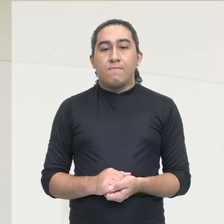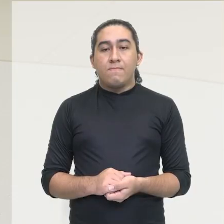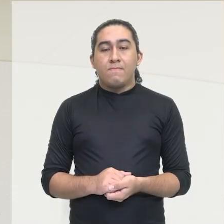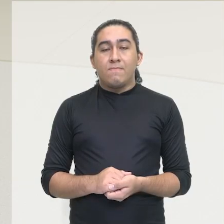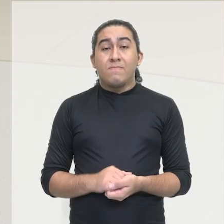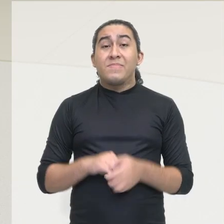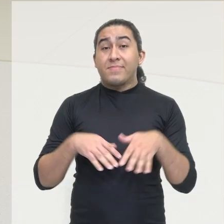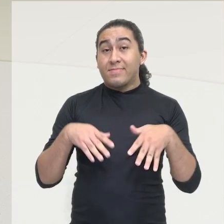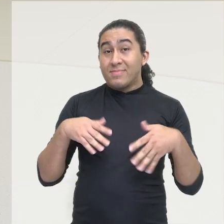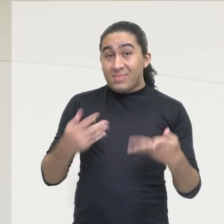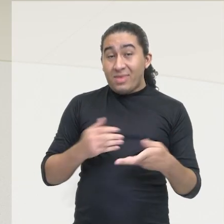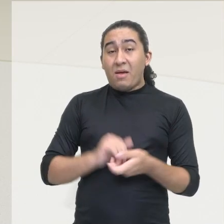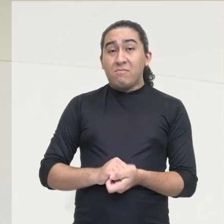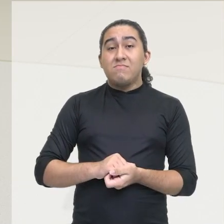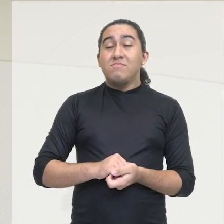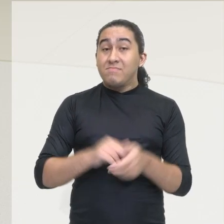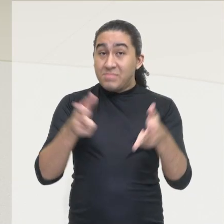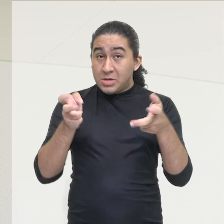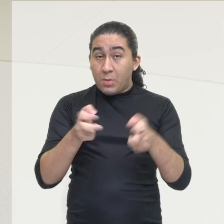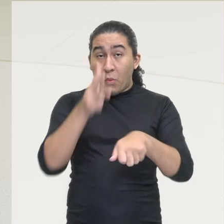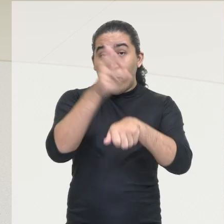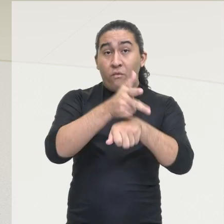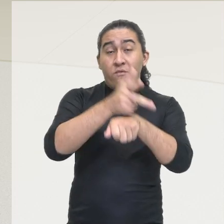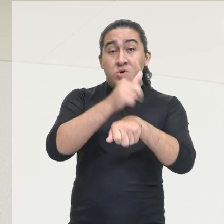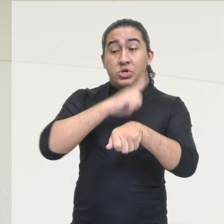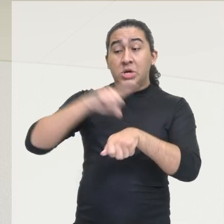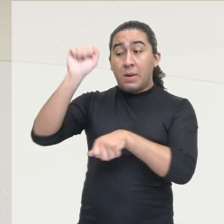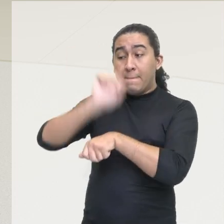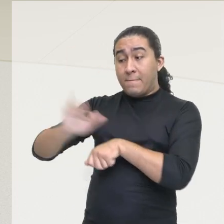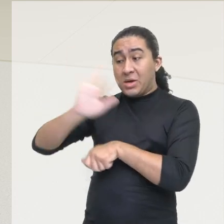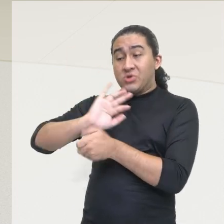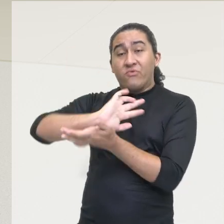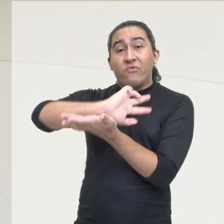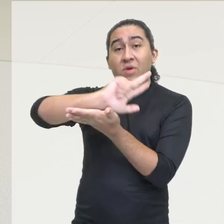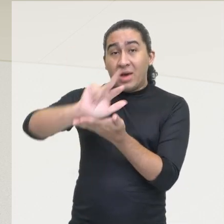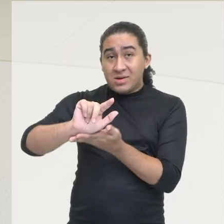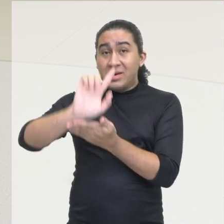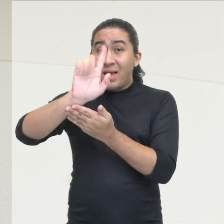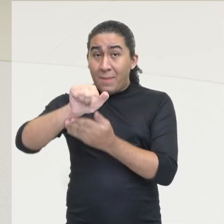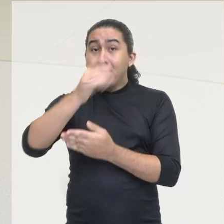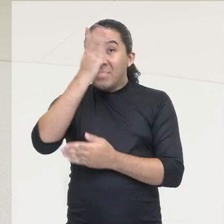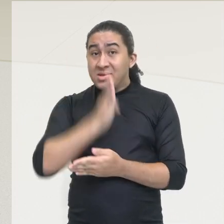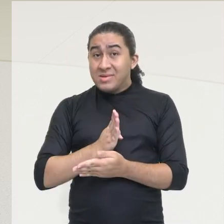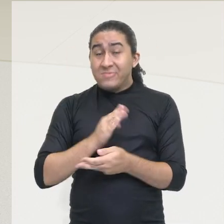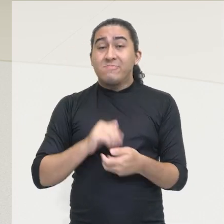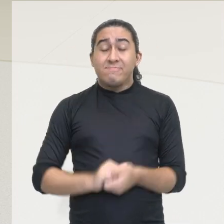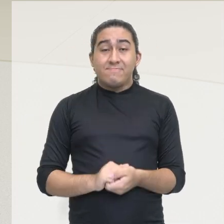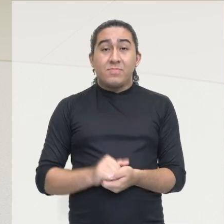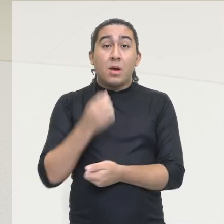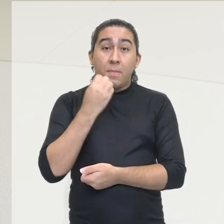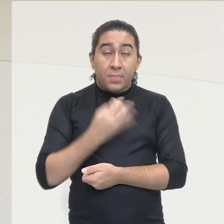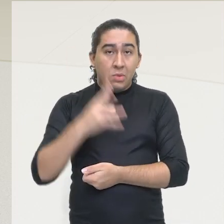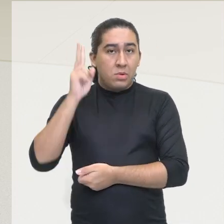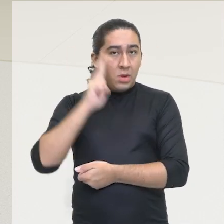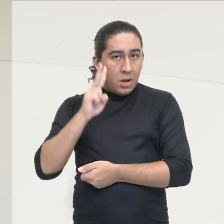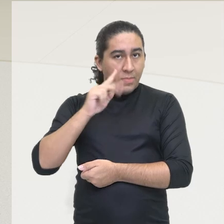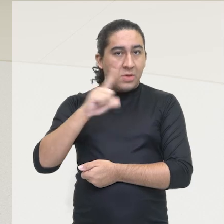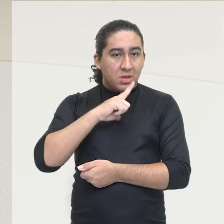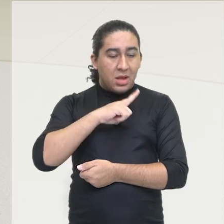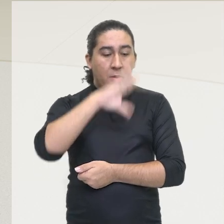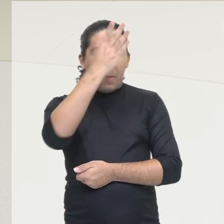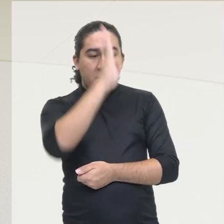E esse é o nosso Brasil, né? Brasil brasileiro. É impossível a gente não tratar desse assunto e não contextualizar